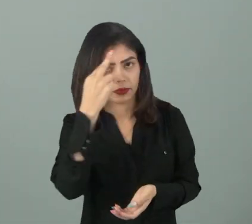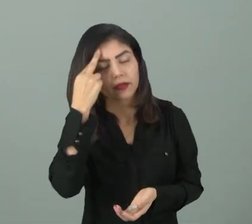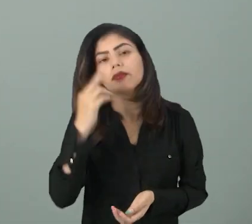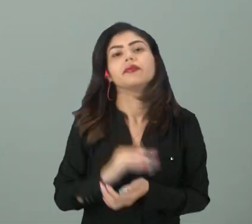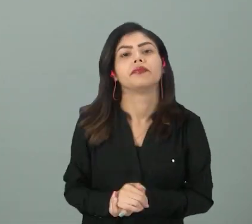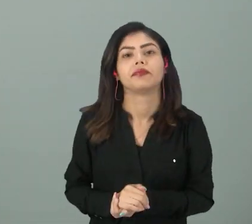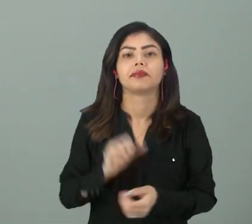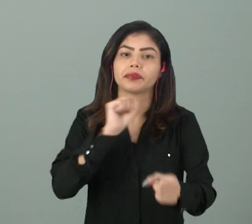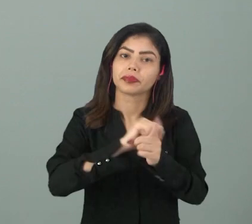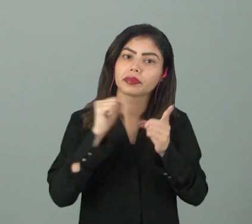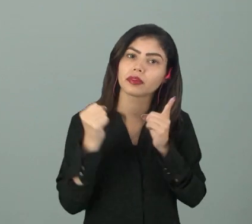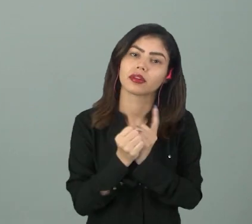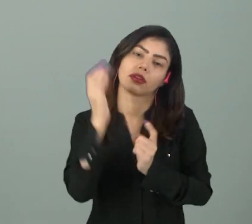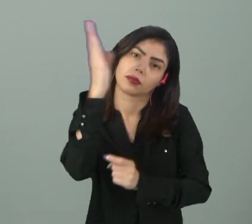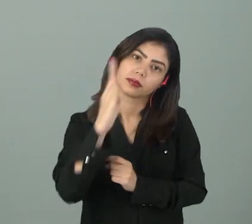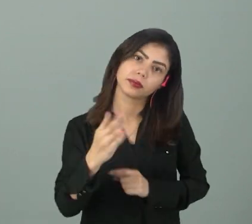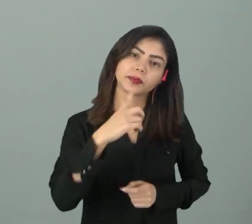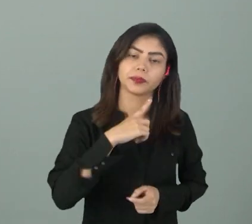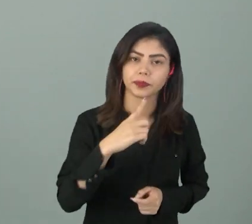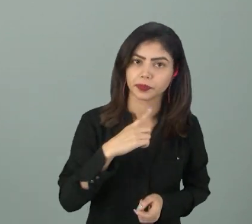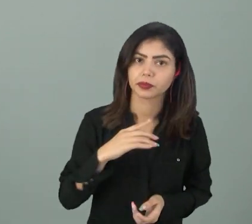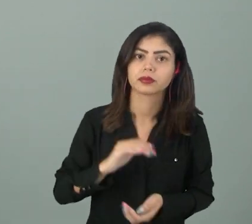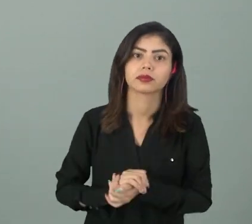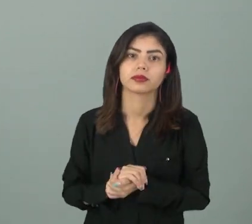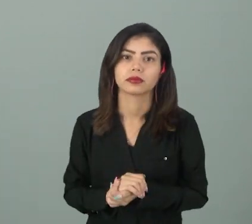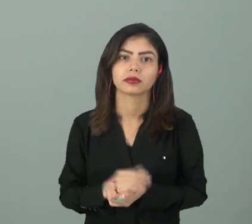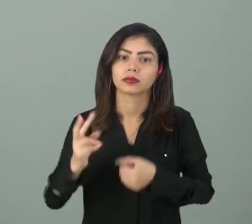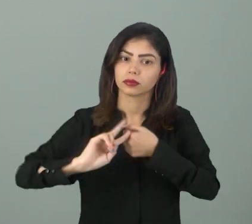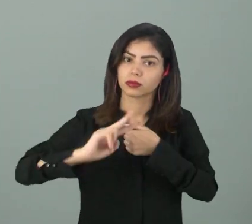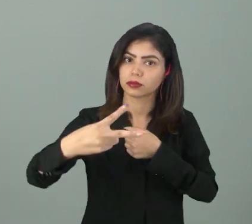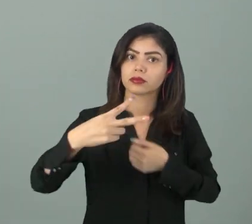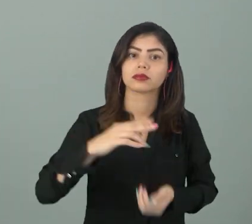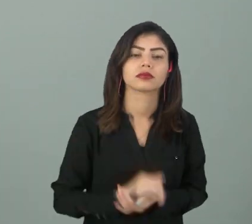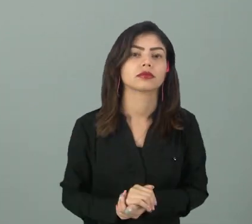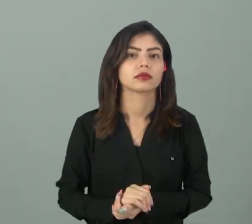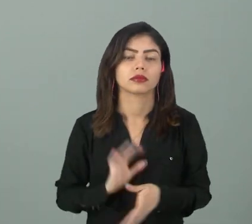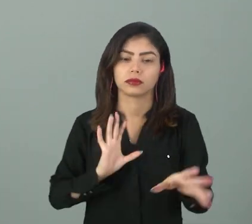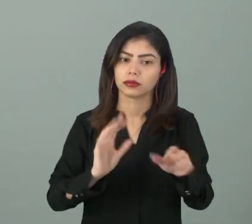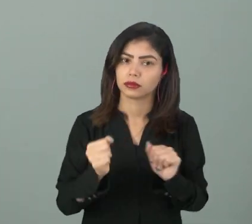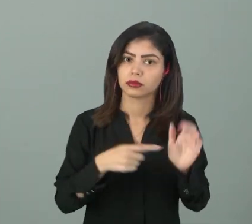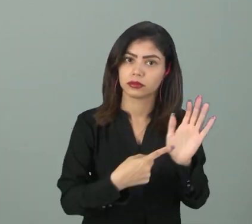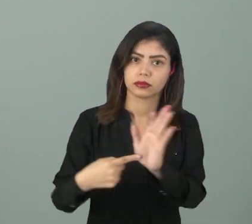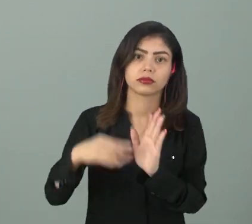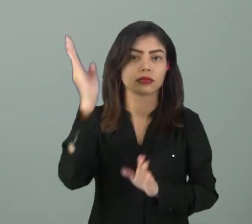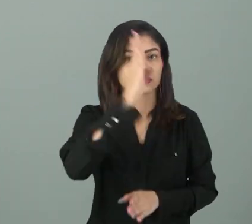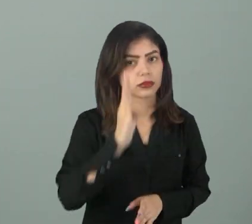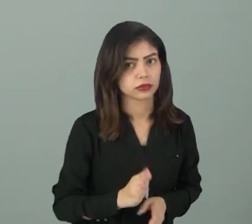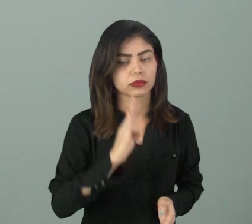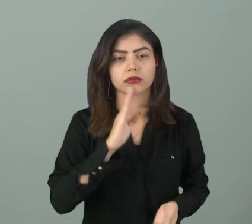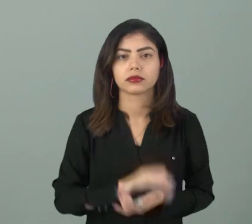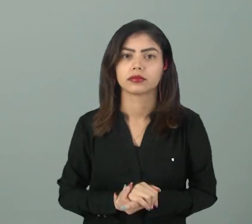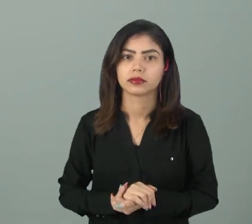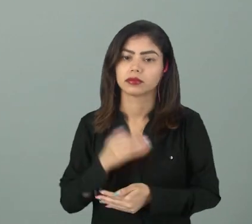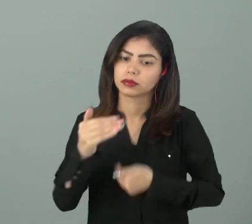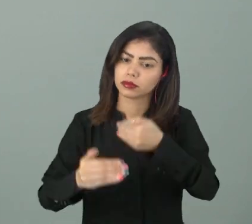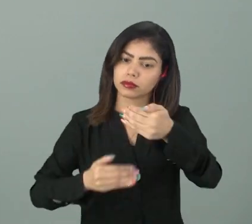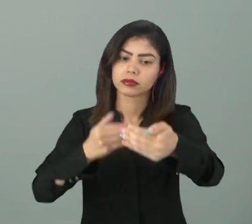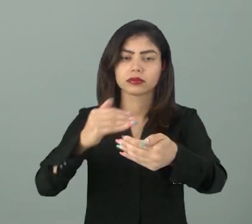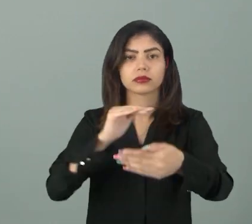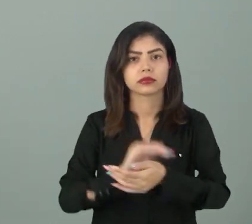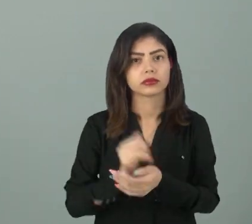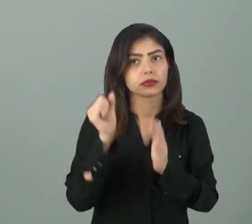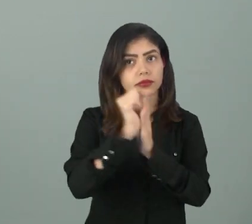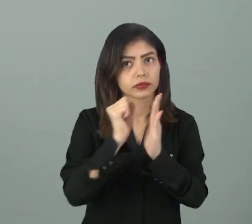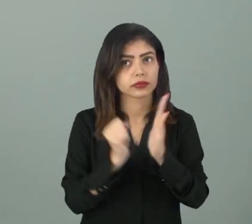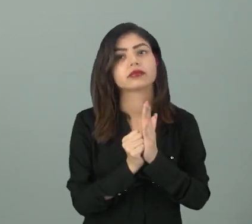nossa sociedade brasileira tenha traços e consequências da formação da população brasileira durante os